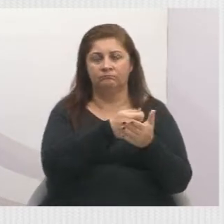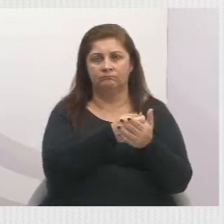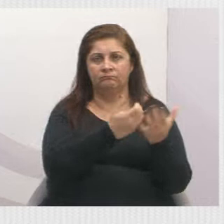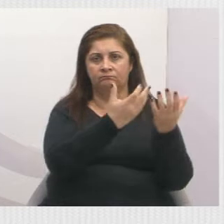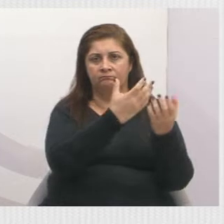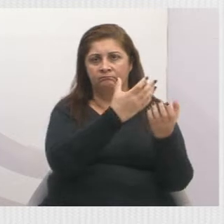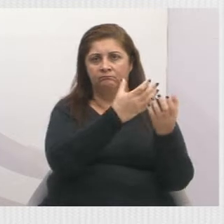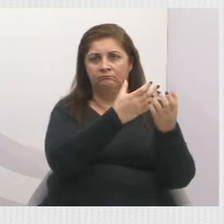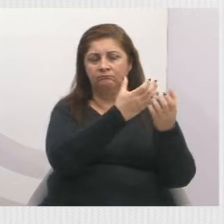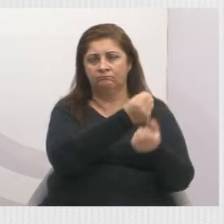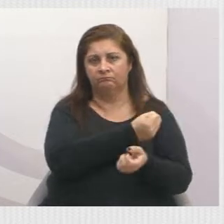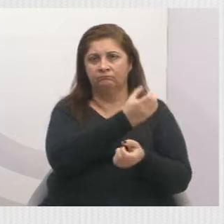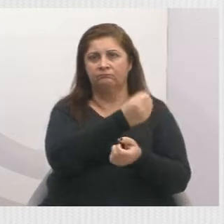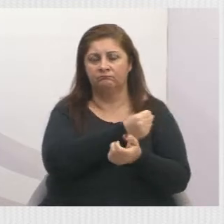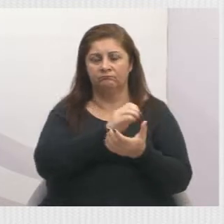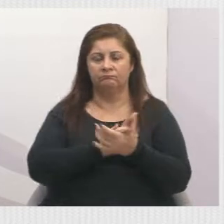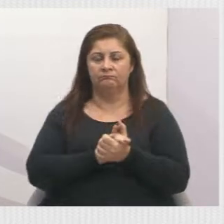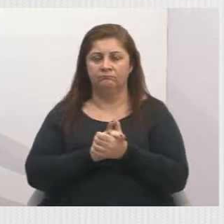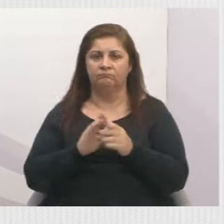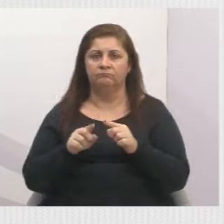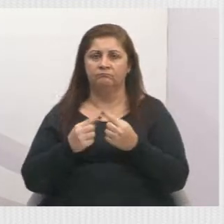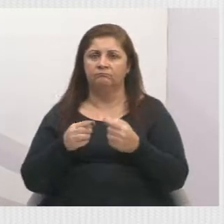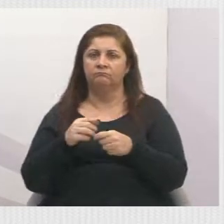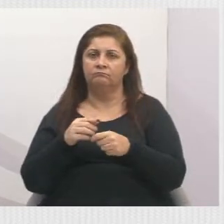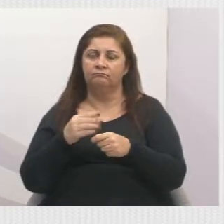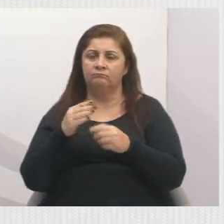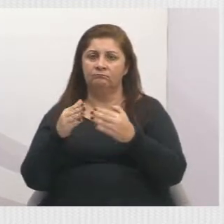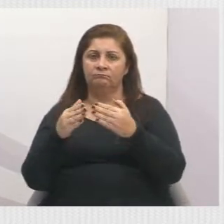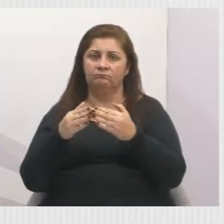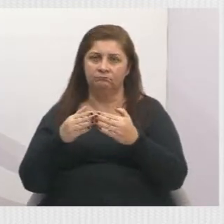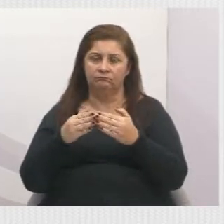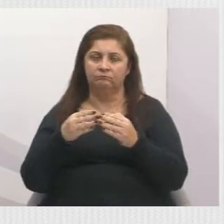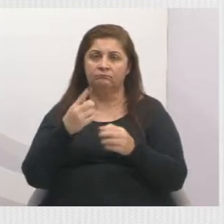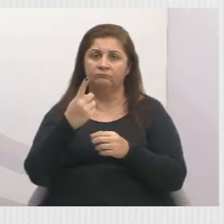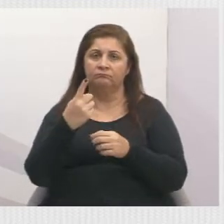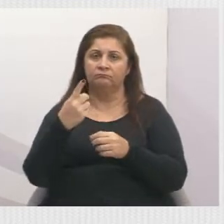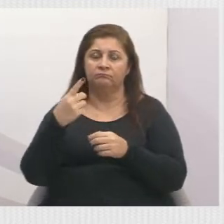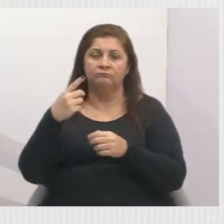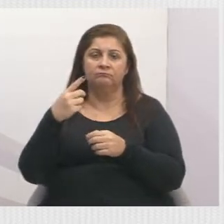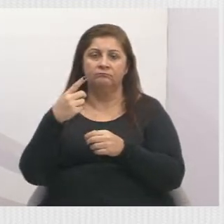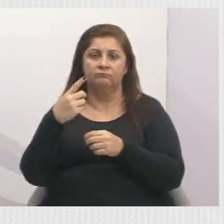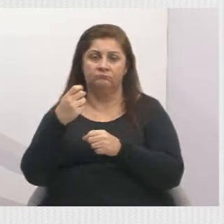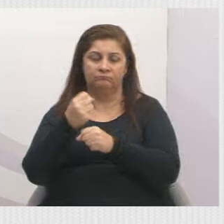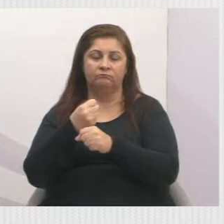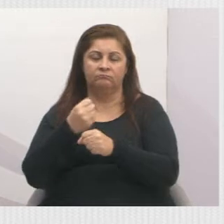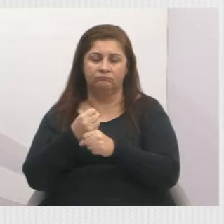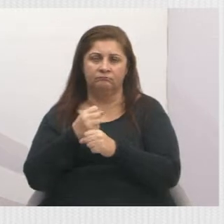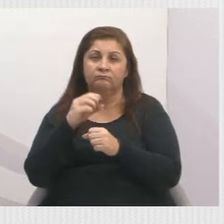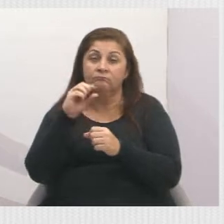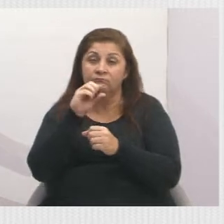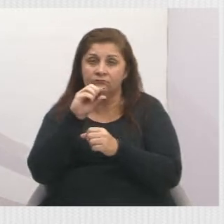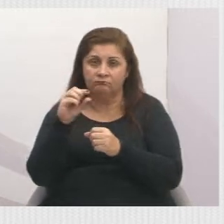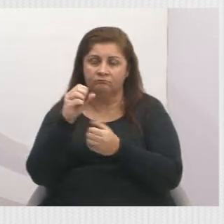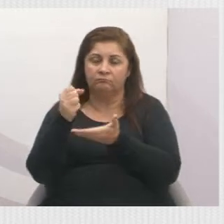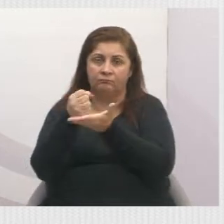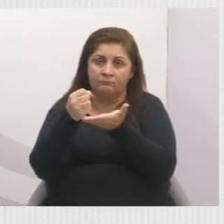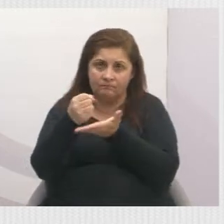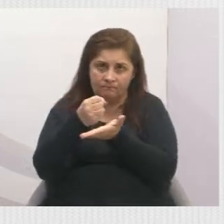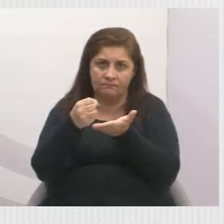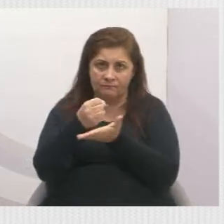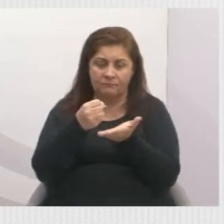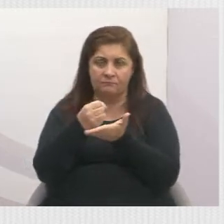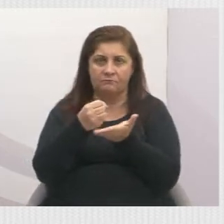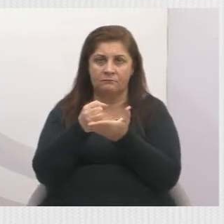pediram que nós estendêssemos essa pensão até 12 meses, a mínima, a pensão mínima